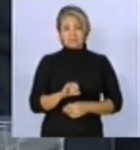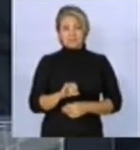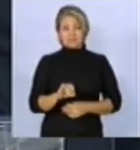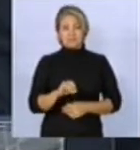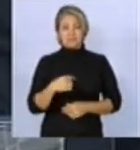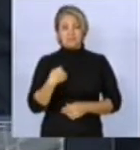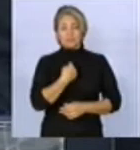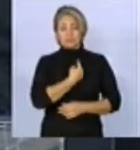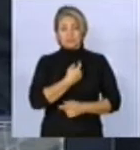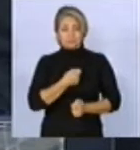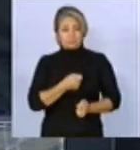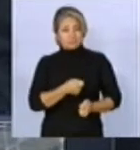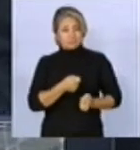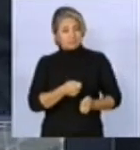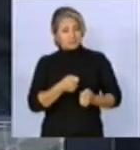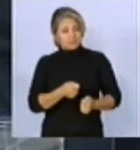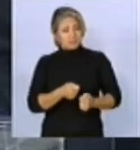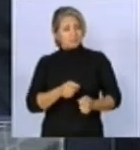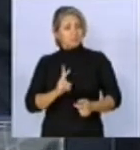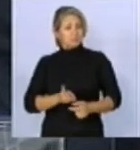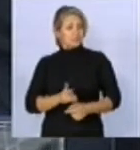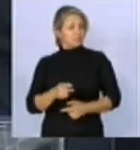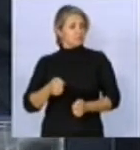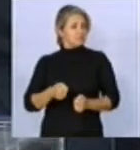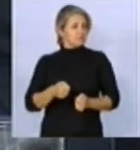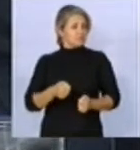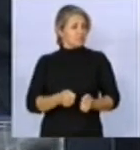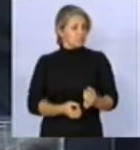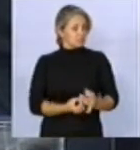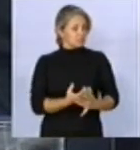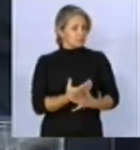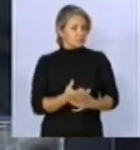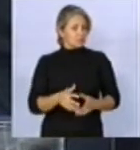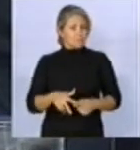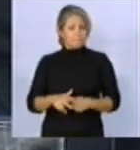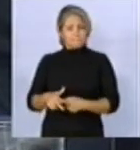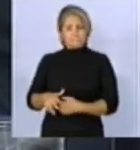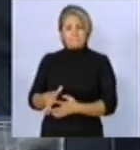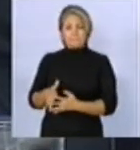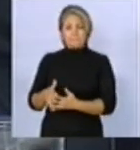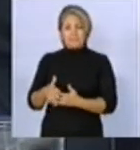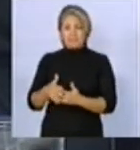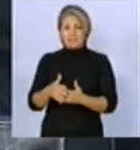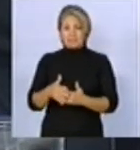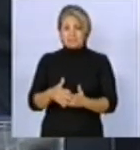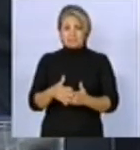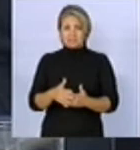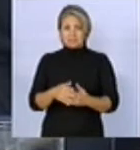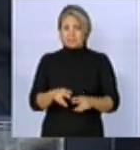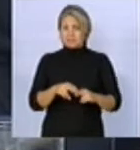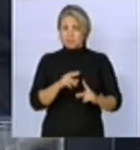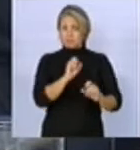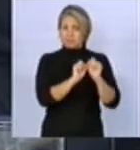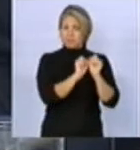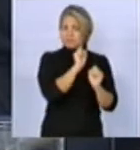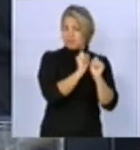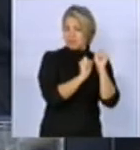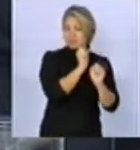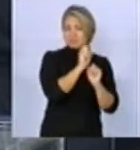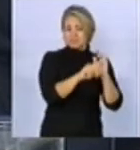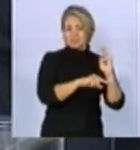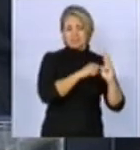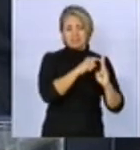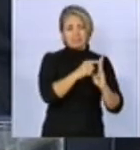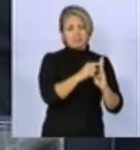nós estamos tentando vemos tentando produzir máquinas não por fábricas por essas